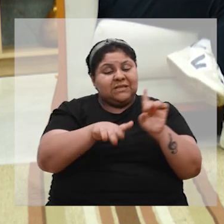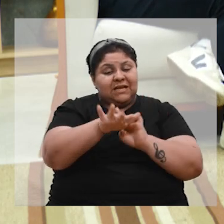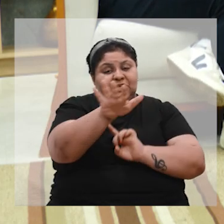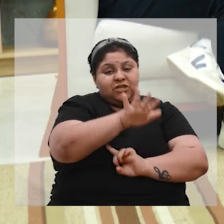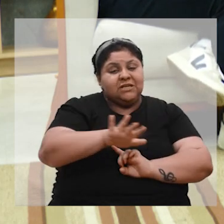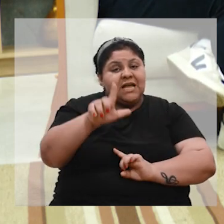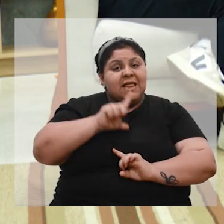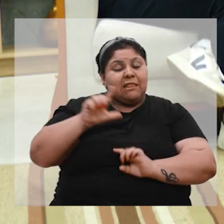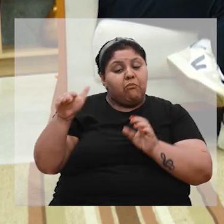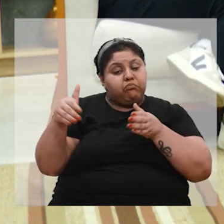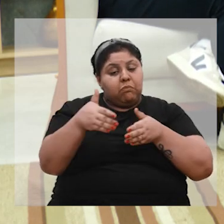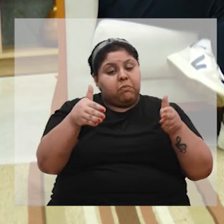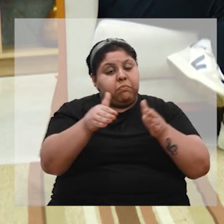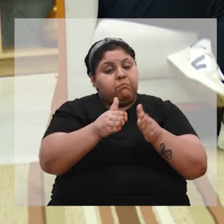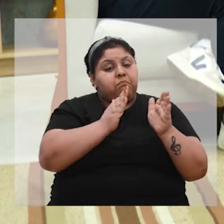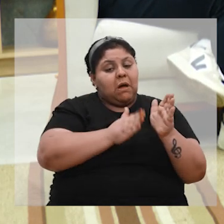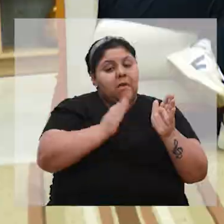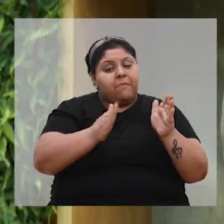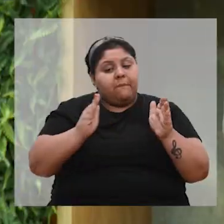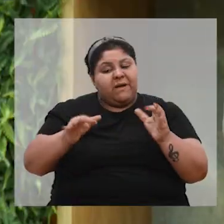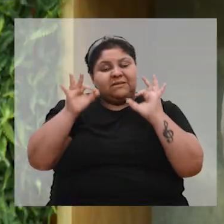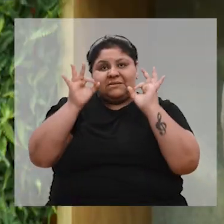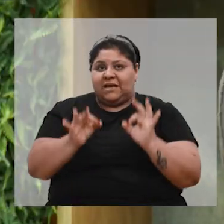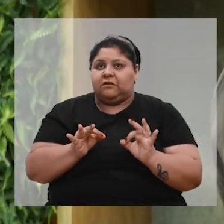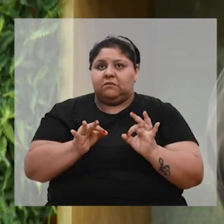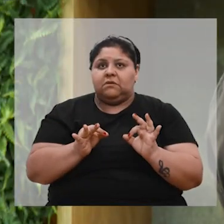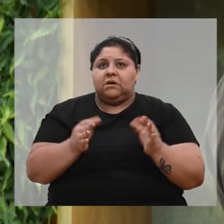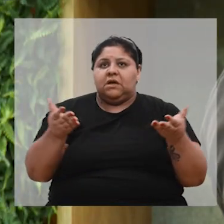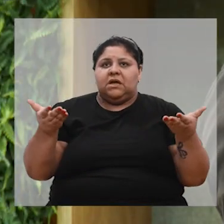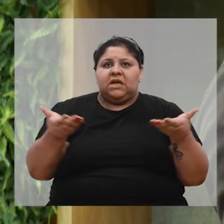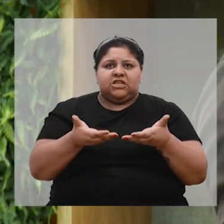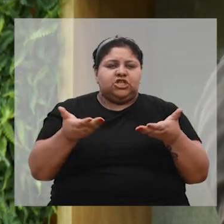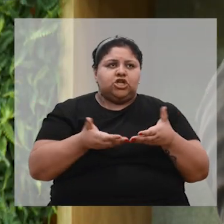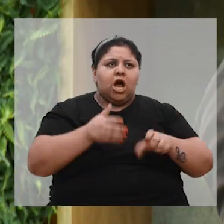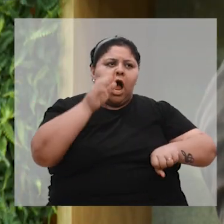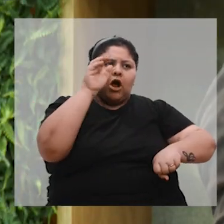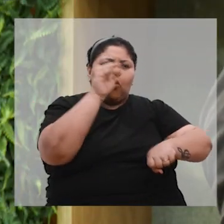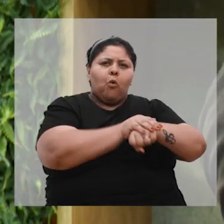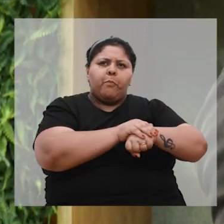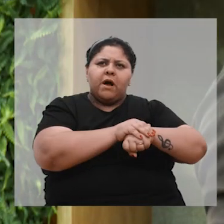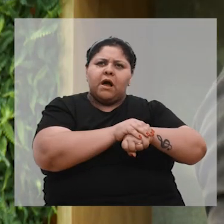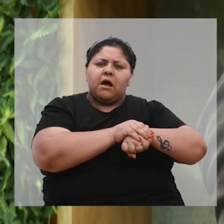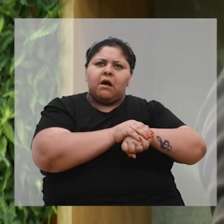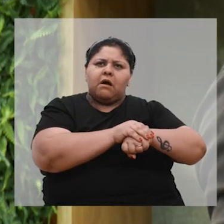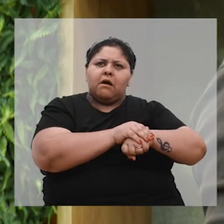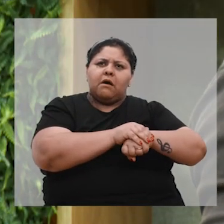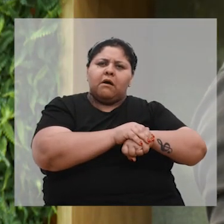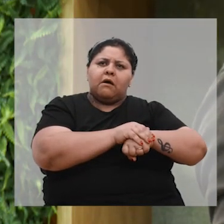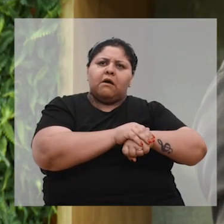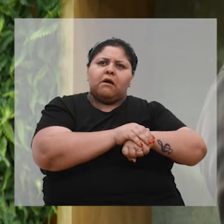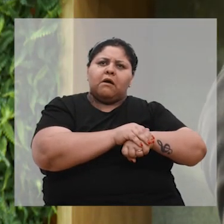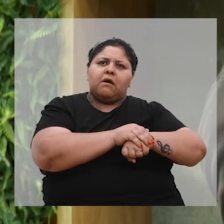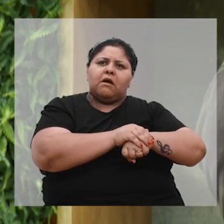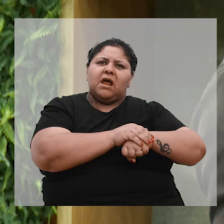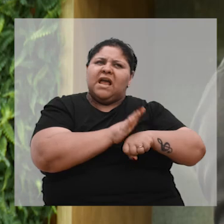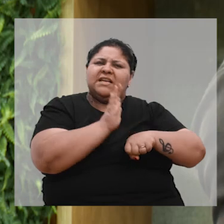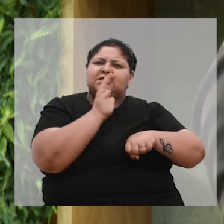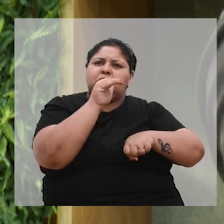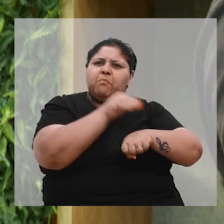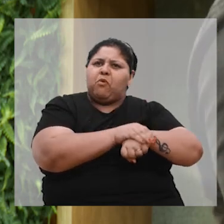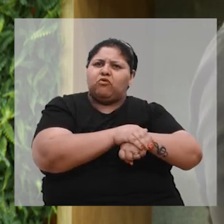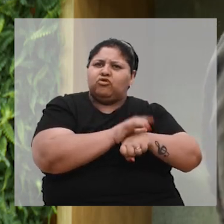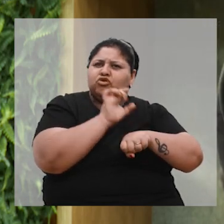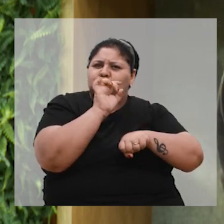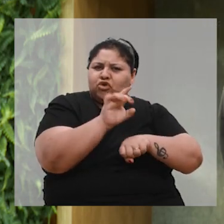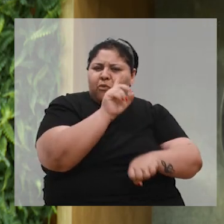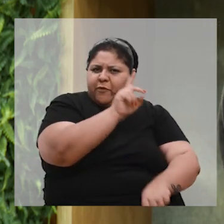sociedade como um todo. Então nós temos um caminho a ser percorrido. A gente colocar essa carga, sei que é pejorativo falar isso,